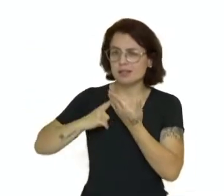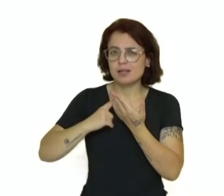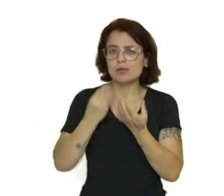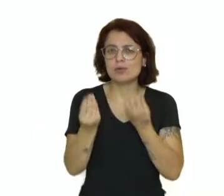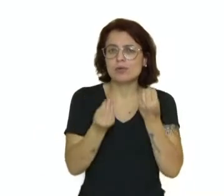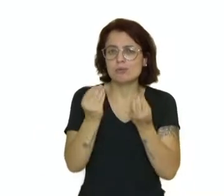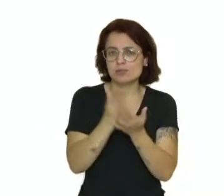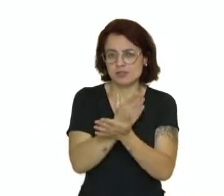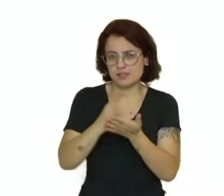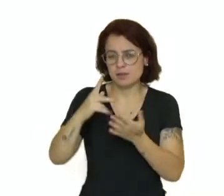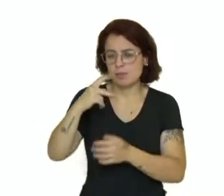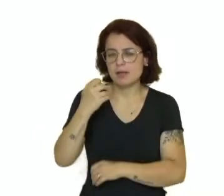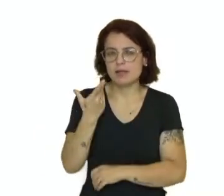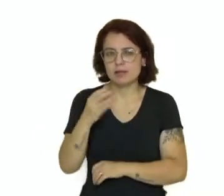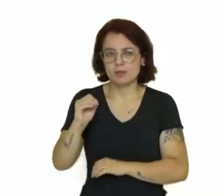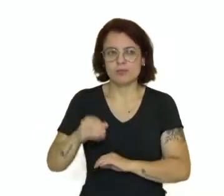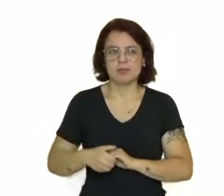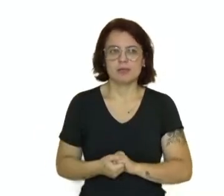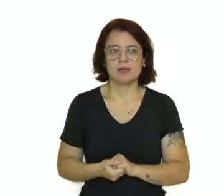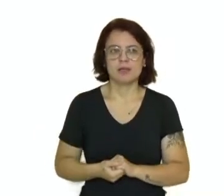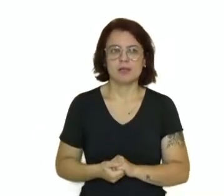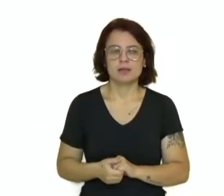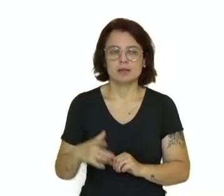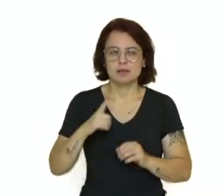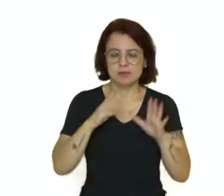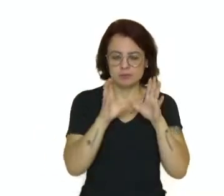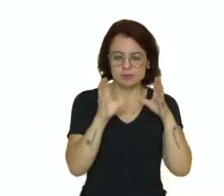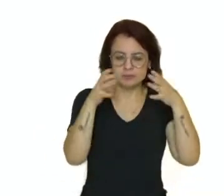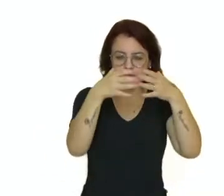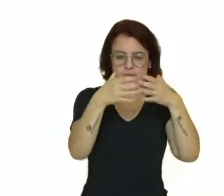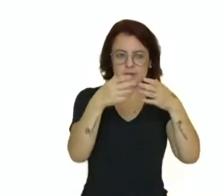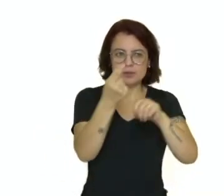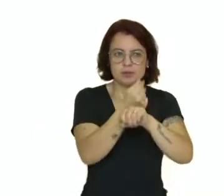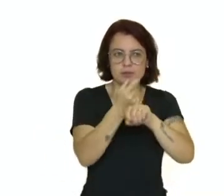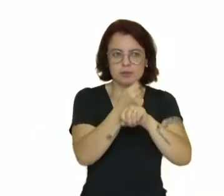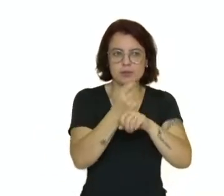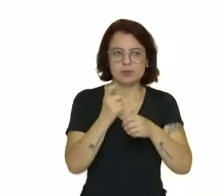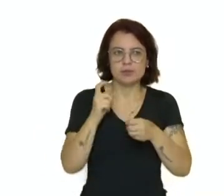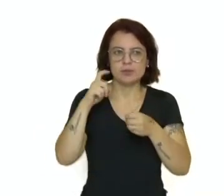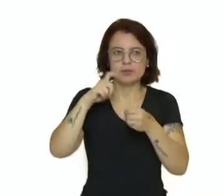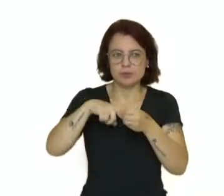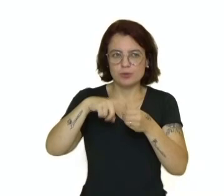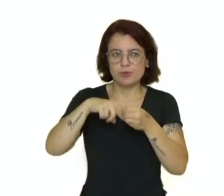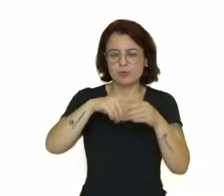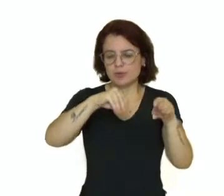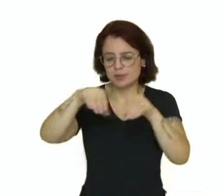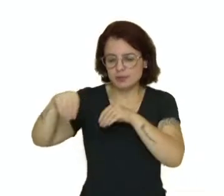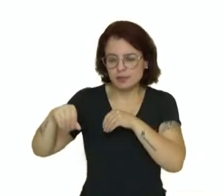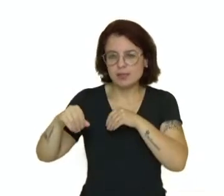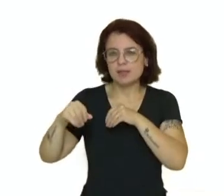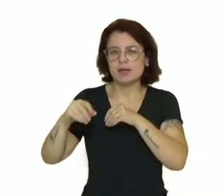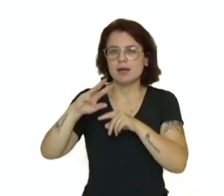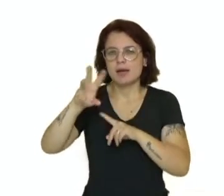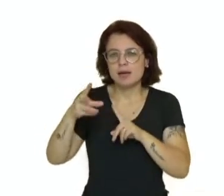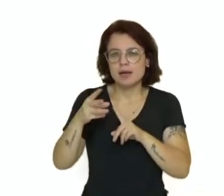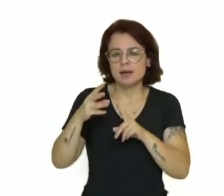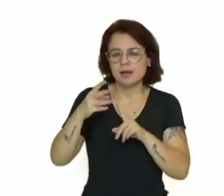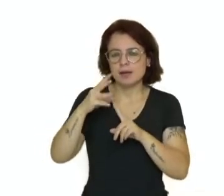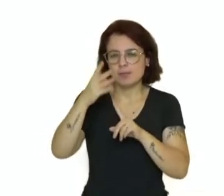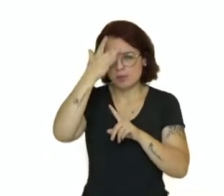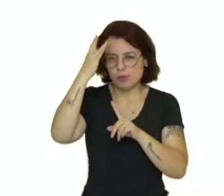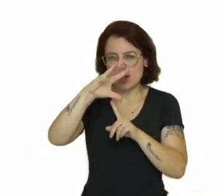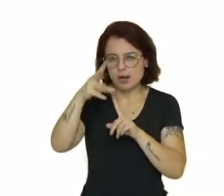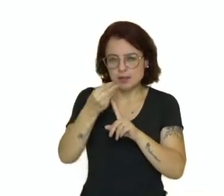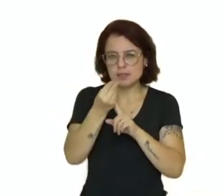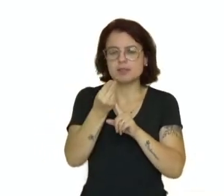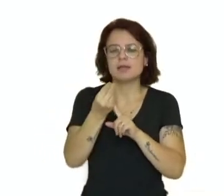divisão como pensa o Platão, né? Nós temos a classe econômica, proprietário de terra, artesãos e comerciantes, que vão garantir a